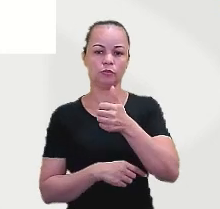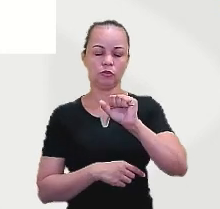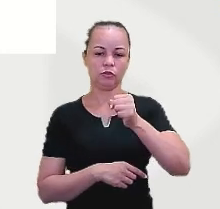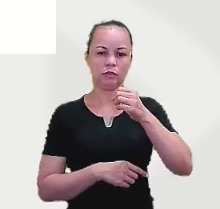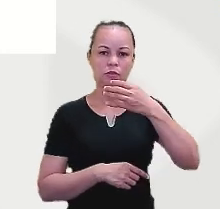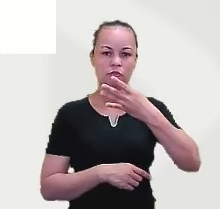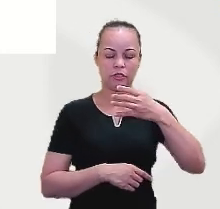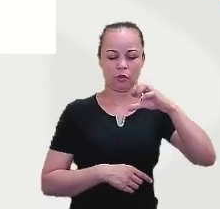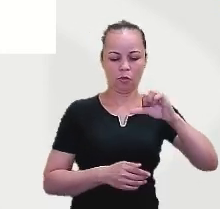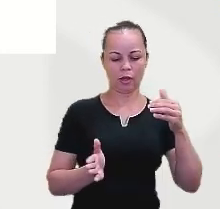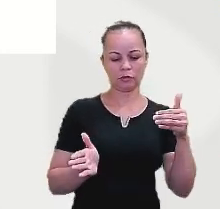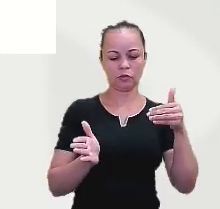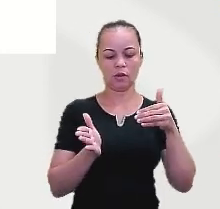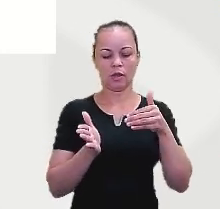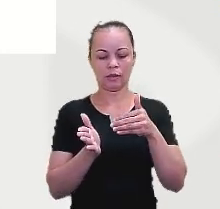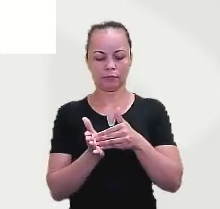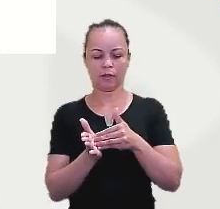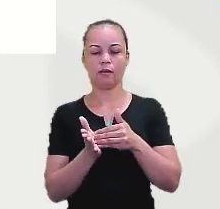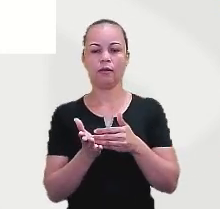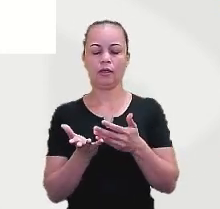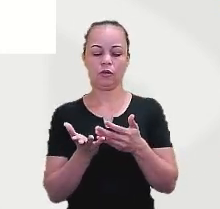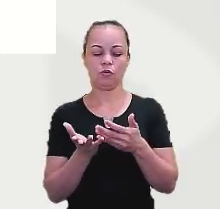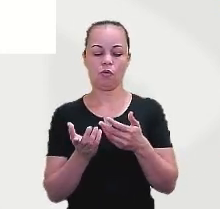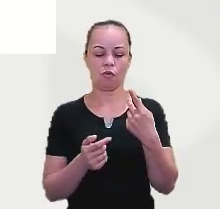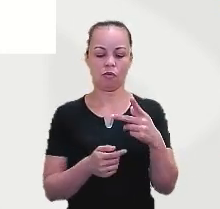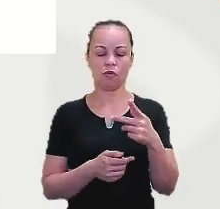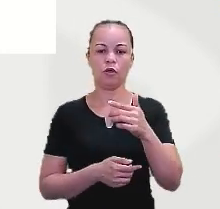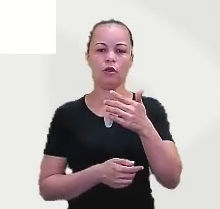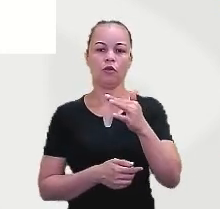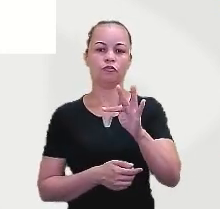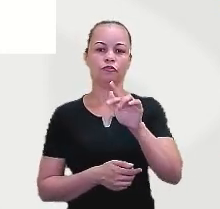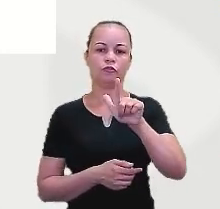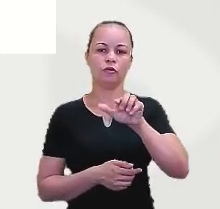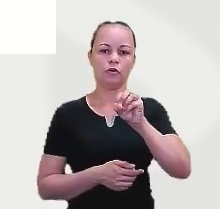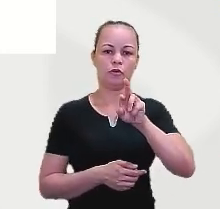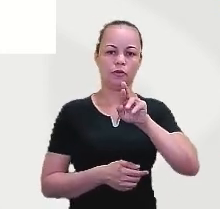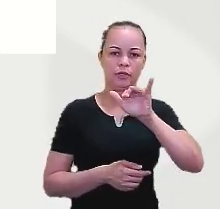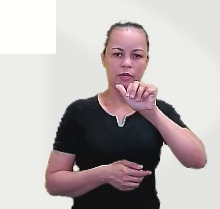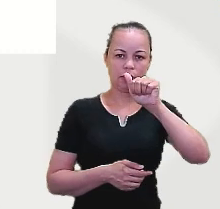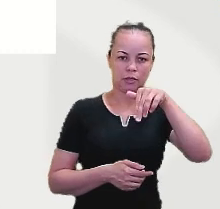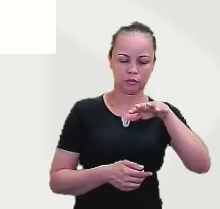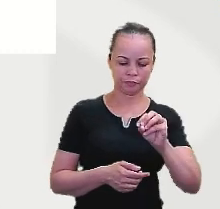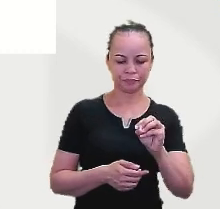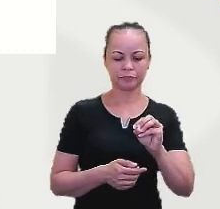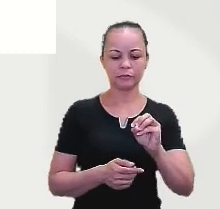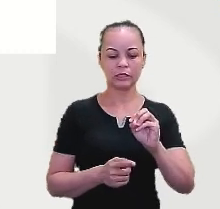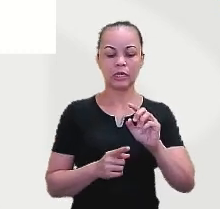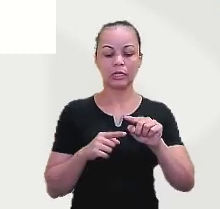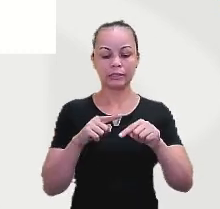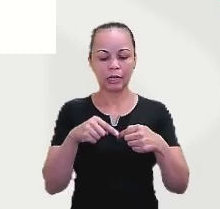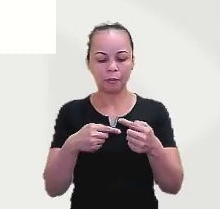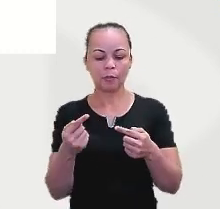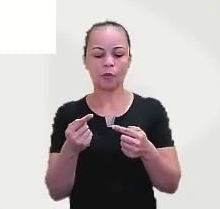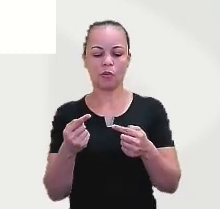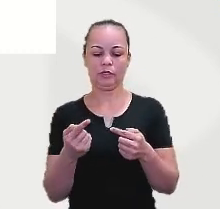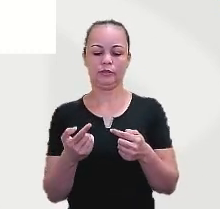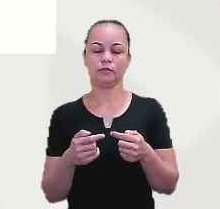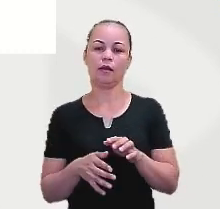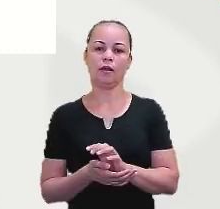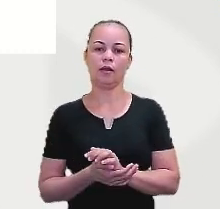1894, com o Floriano Peixoto. Depois, a República Oligárquica, quando,